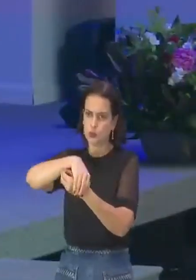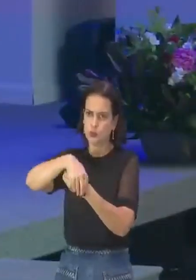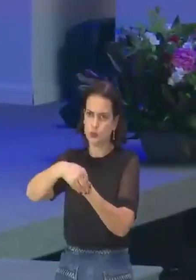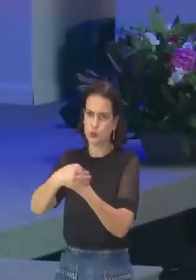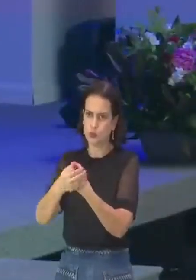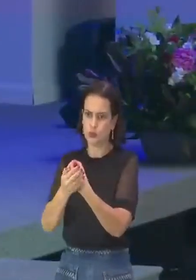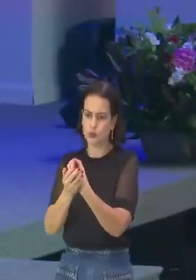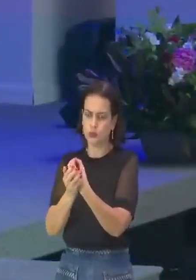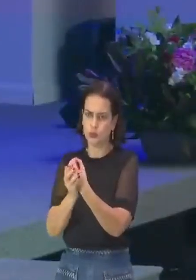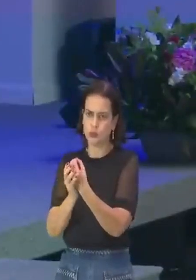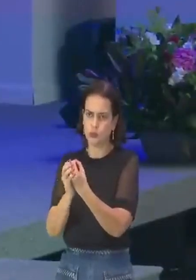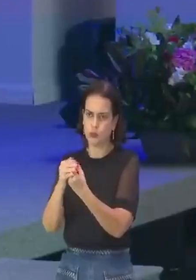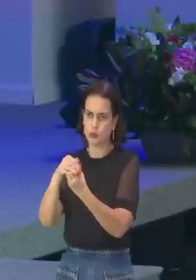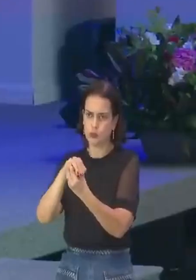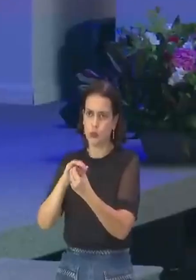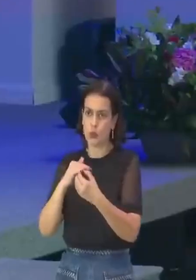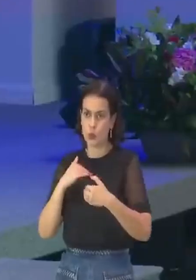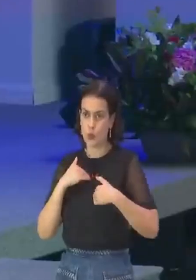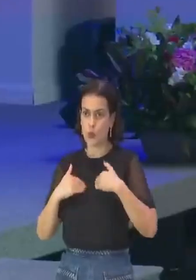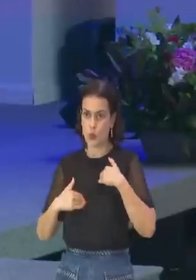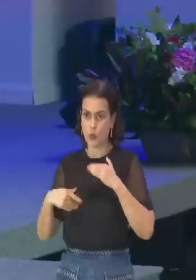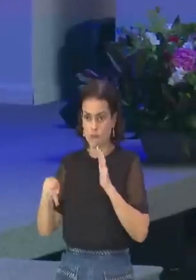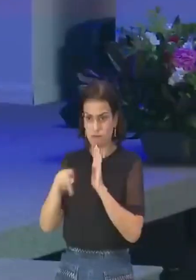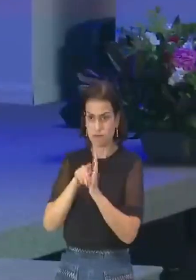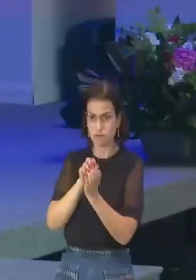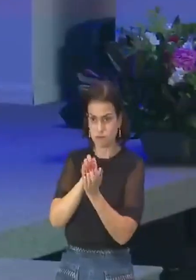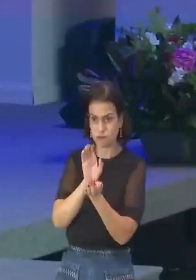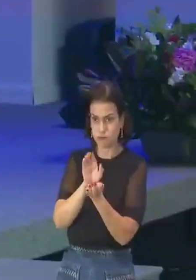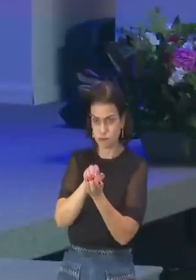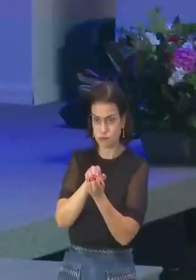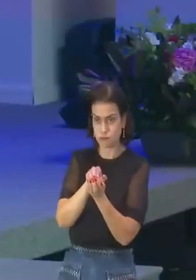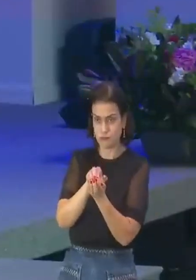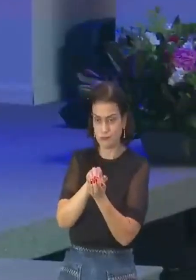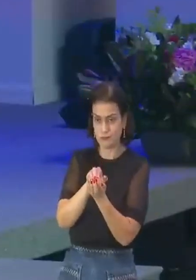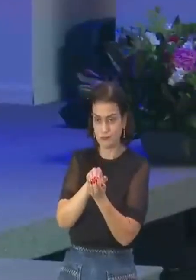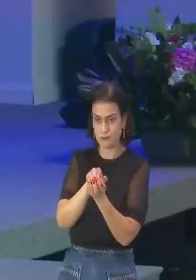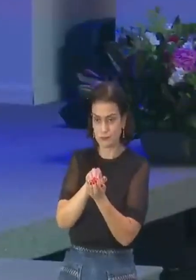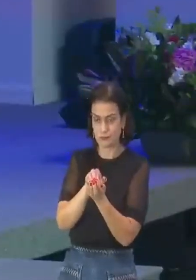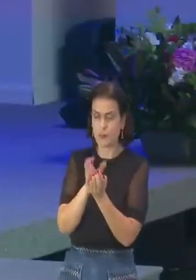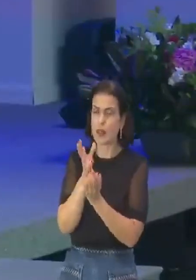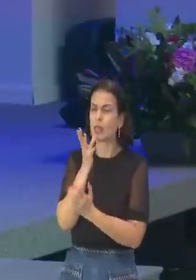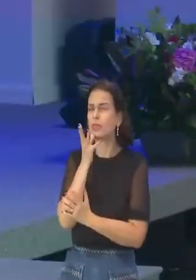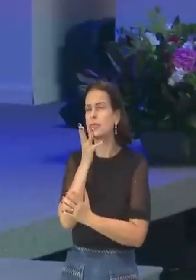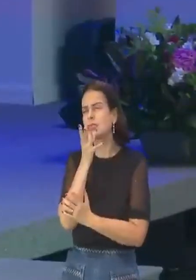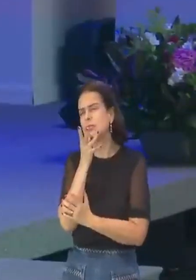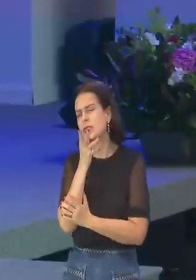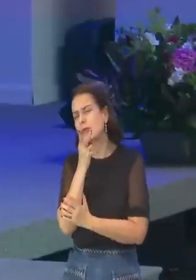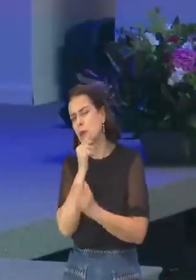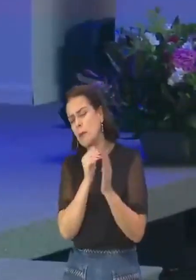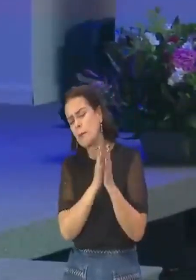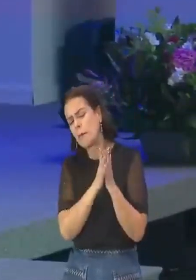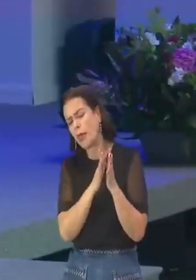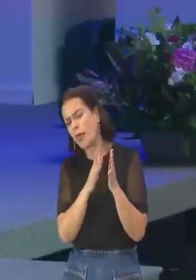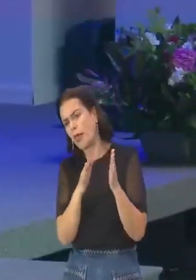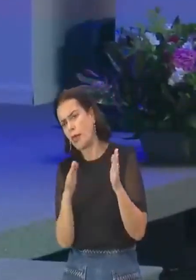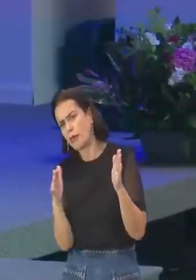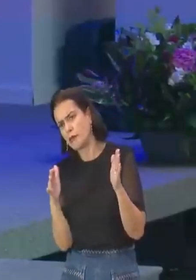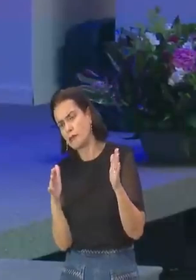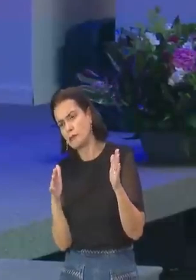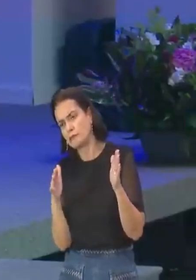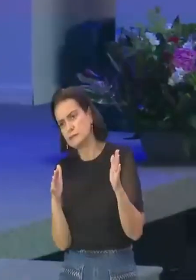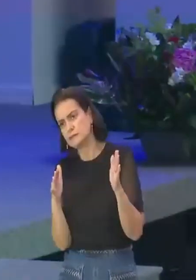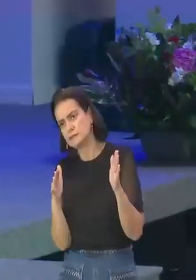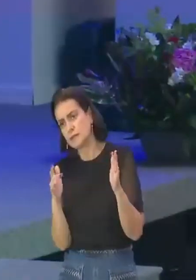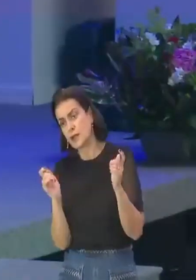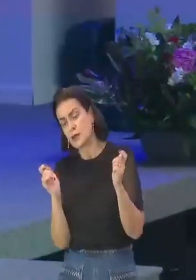madrepérola sobre o corpo que está ali pode demorar tanto tempo